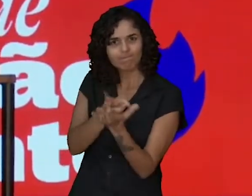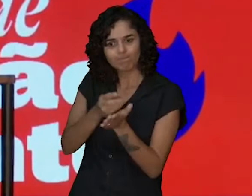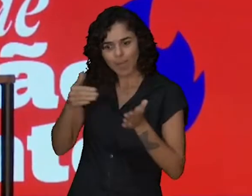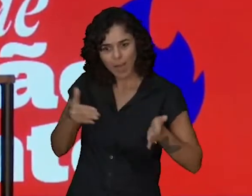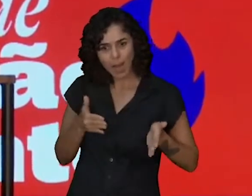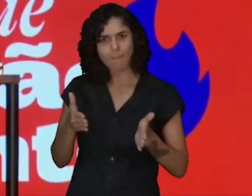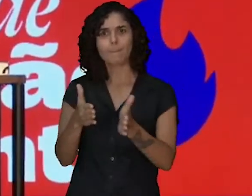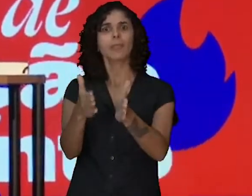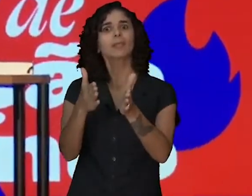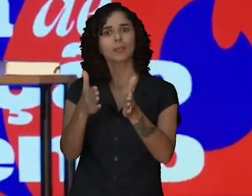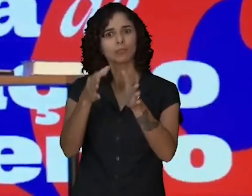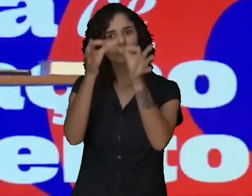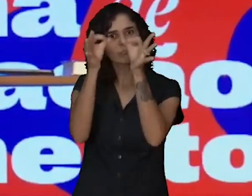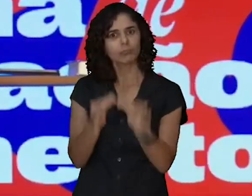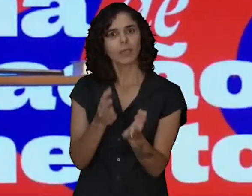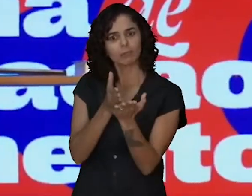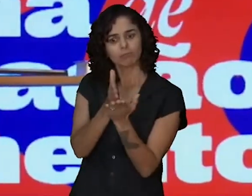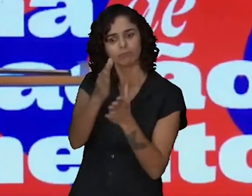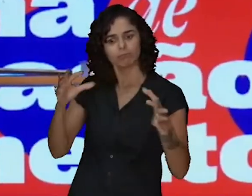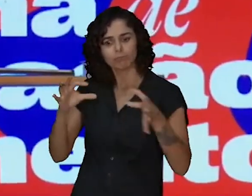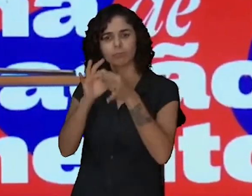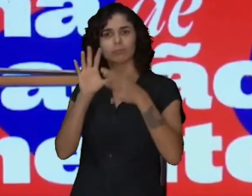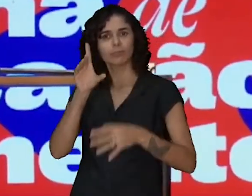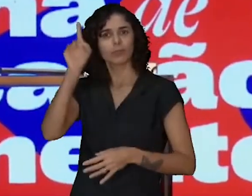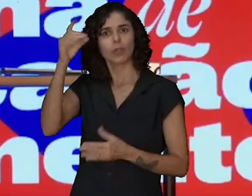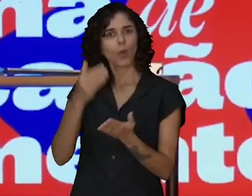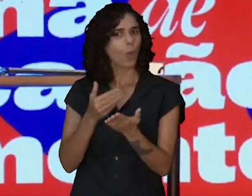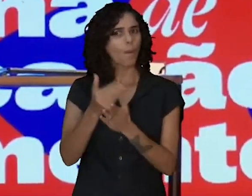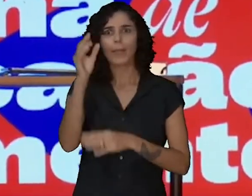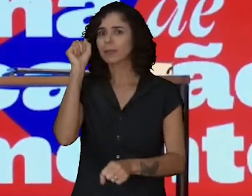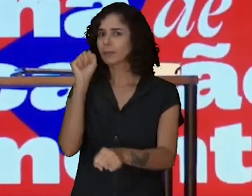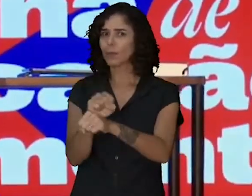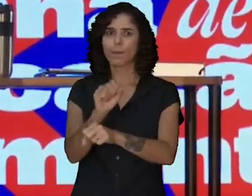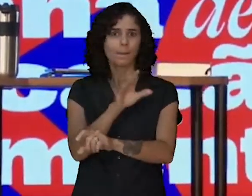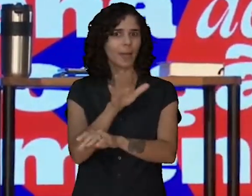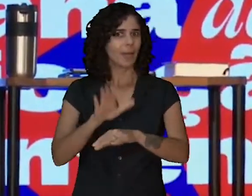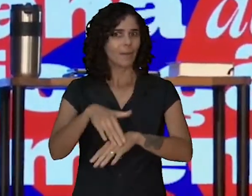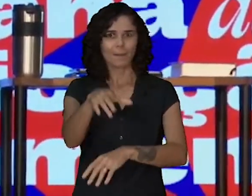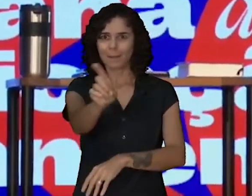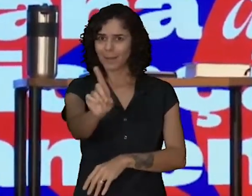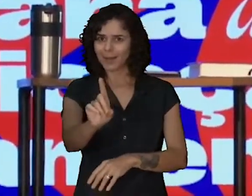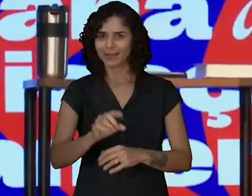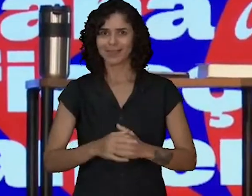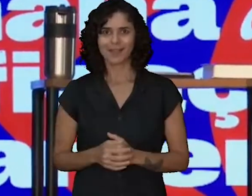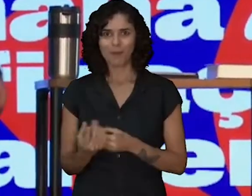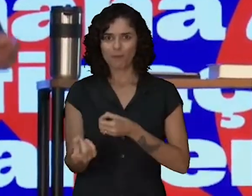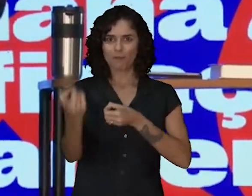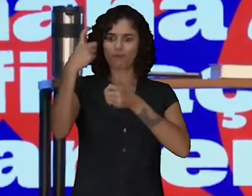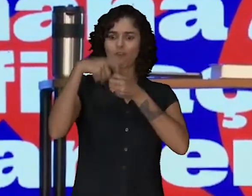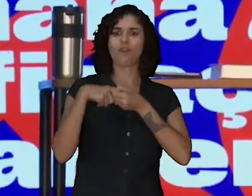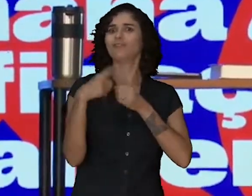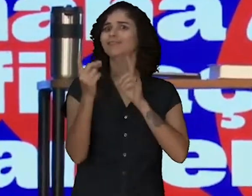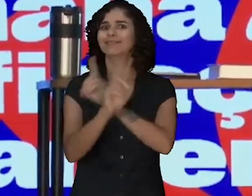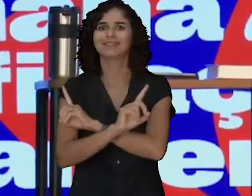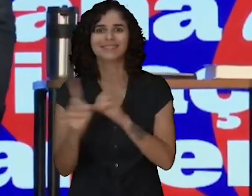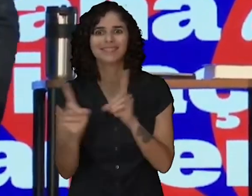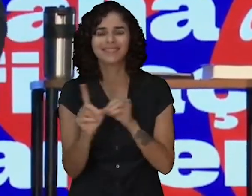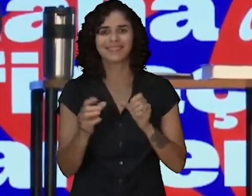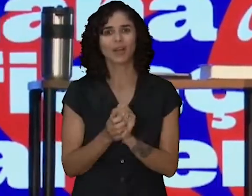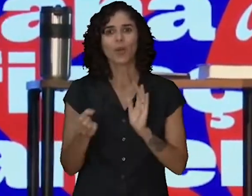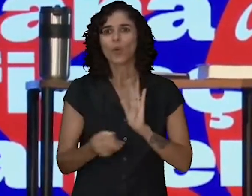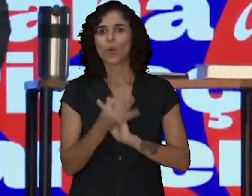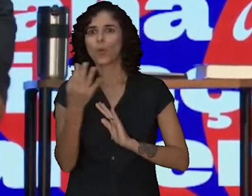que nos é proposta. Começa e não para mais. Começa e não volta atrás. Quantas coisas você